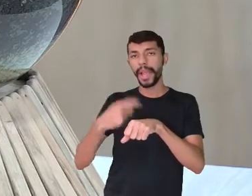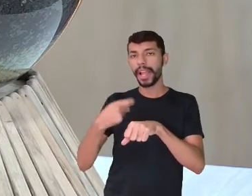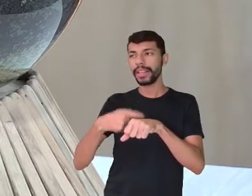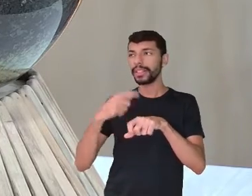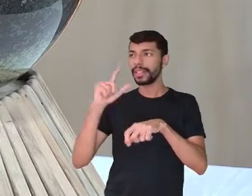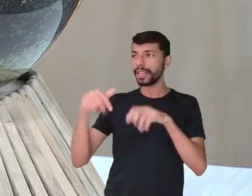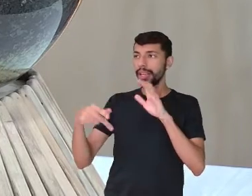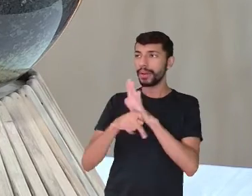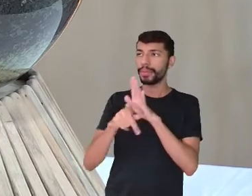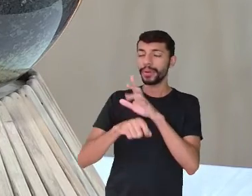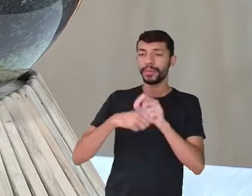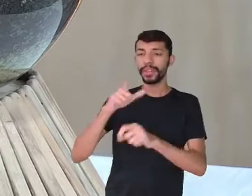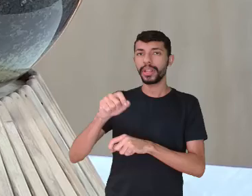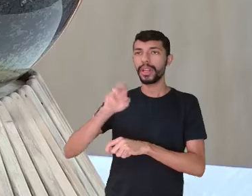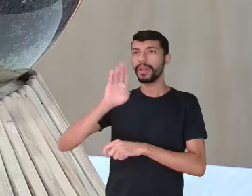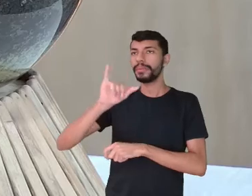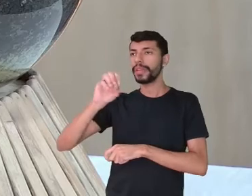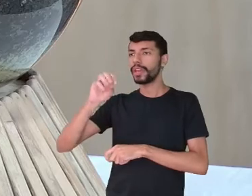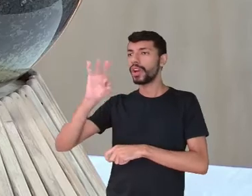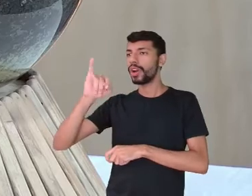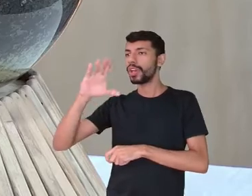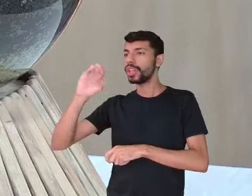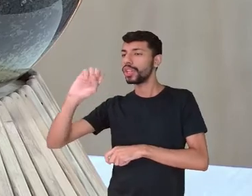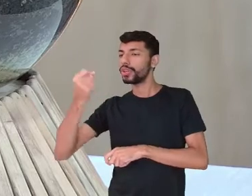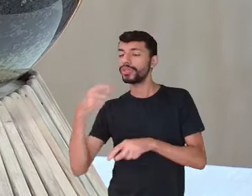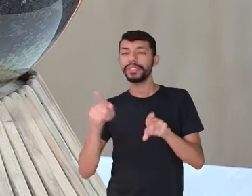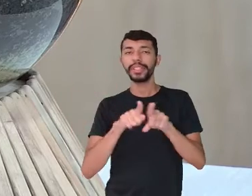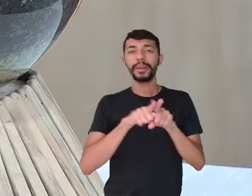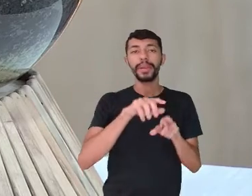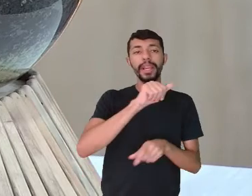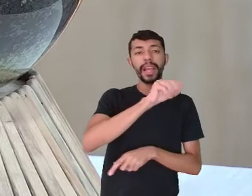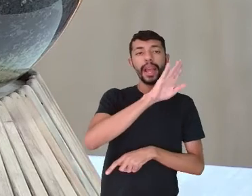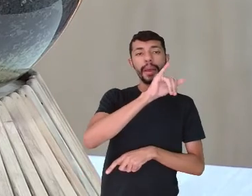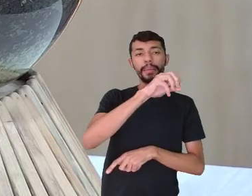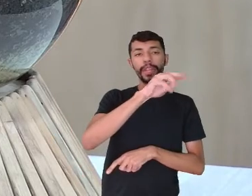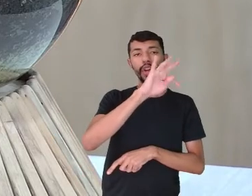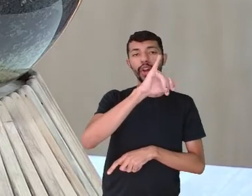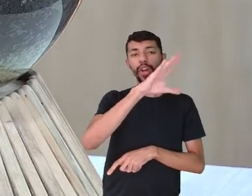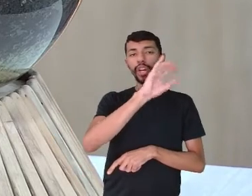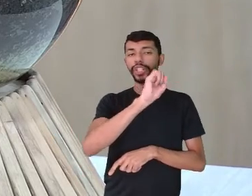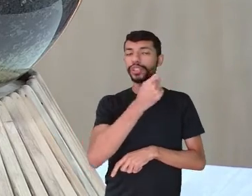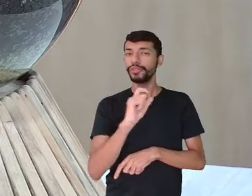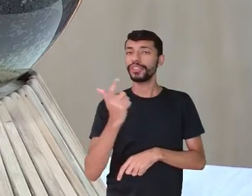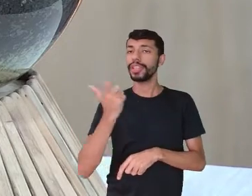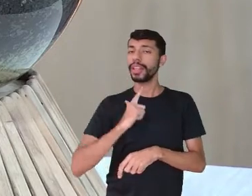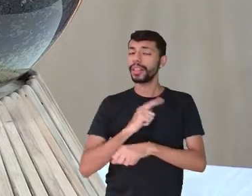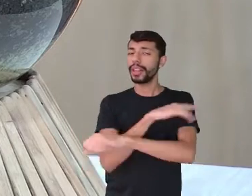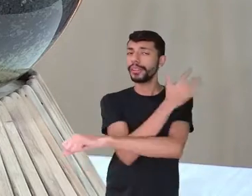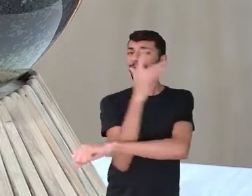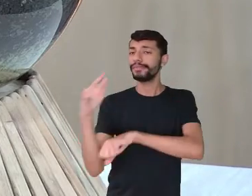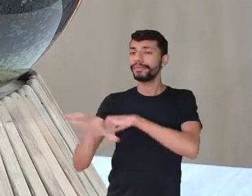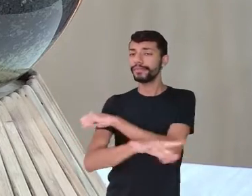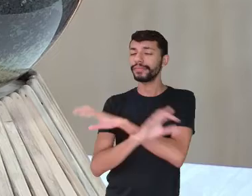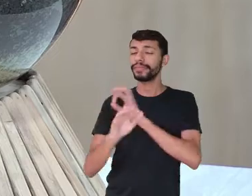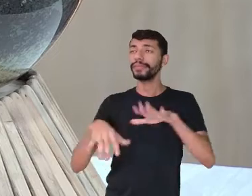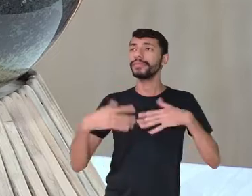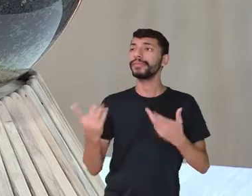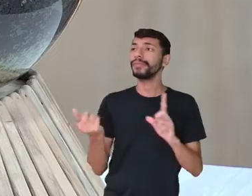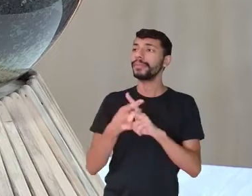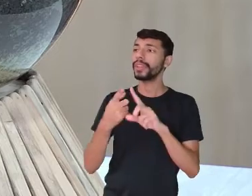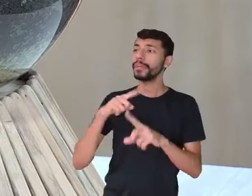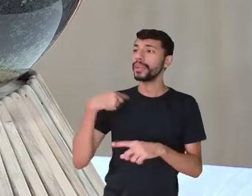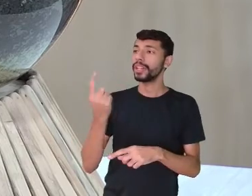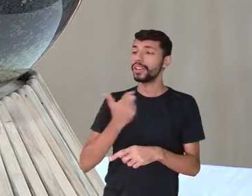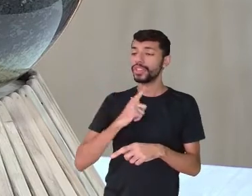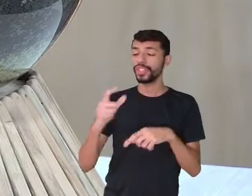são os fatores bióticos e os fatores abióticos que compõem um ecossistema. E nós temos aqui seres também, que nós não estamos